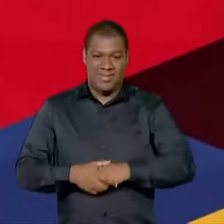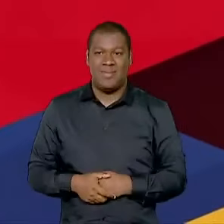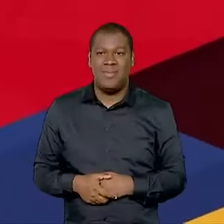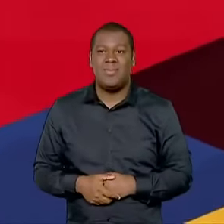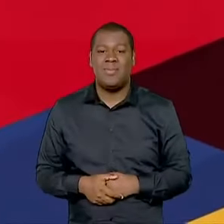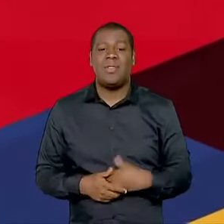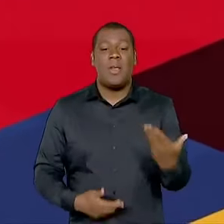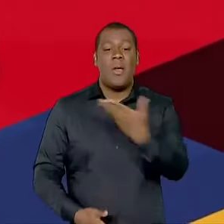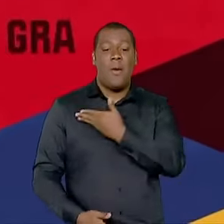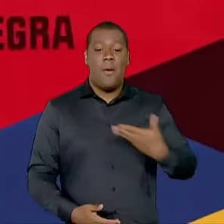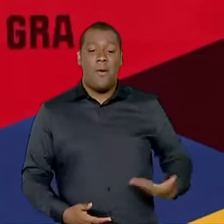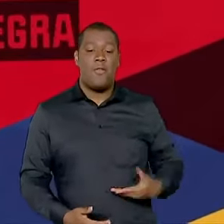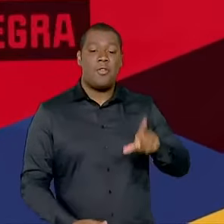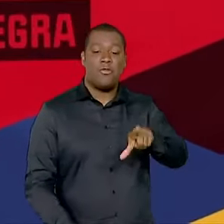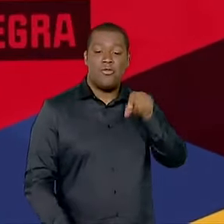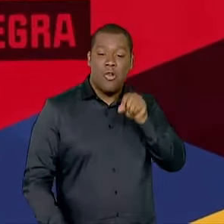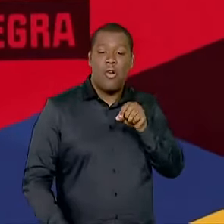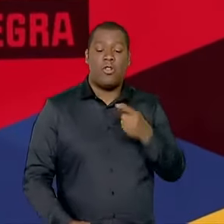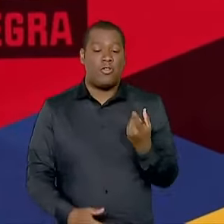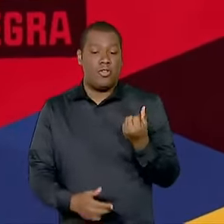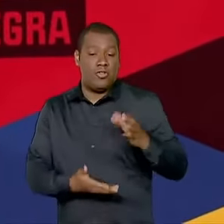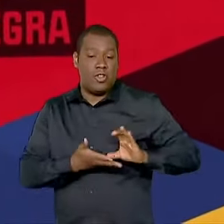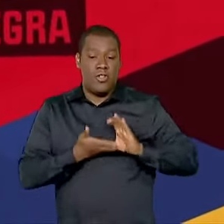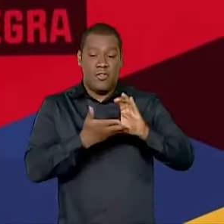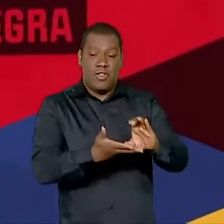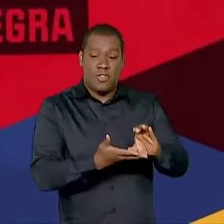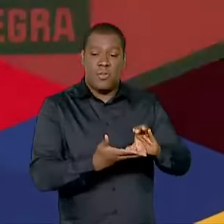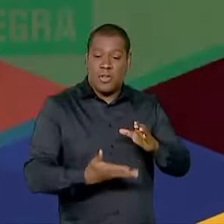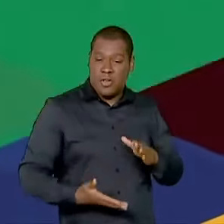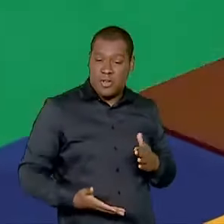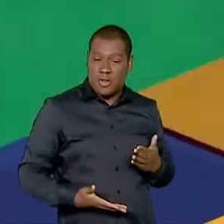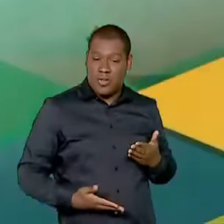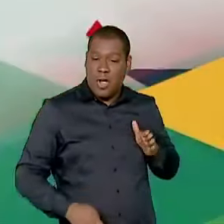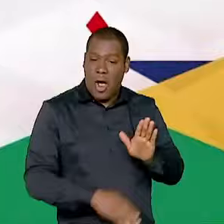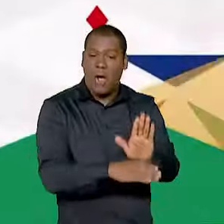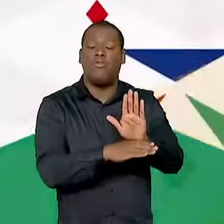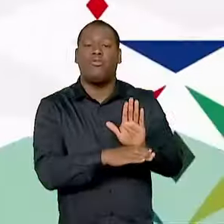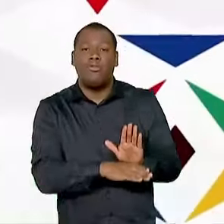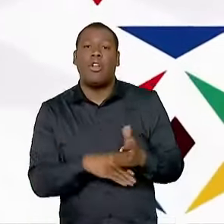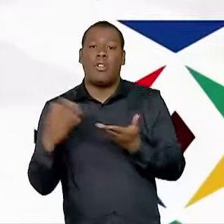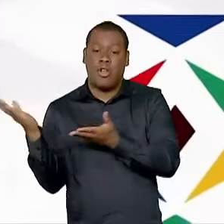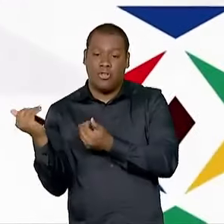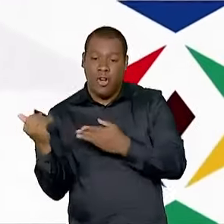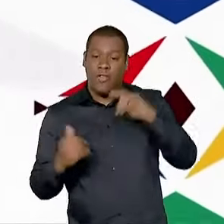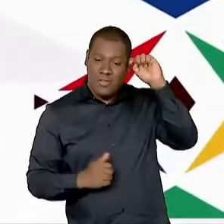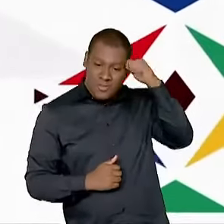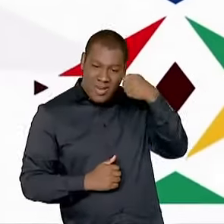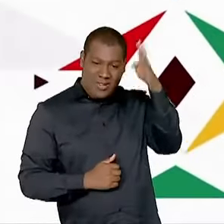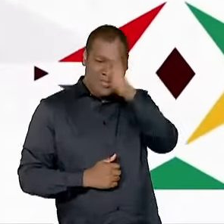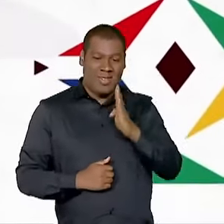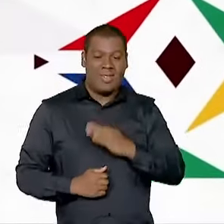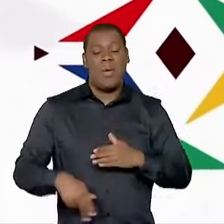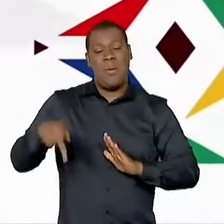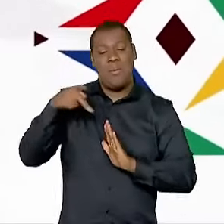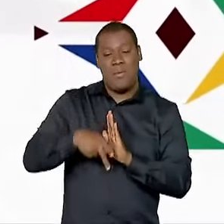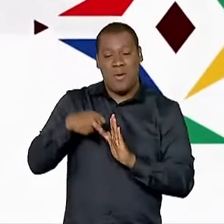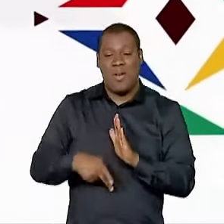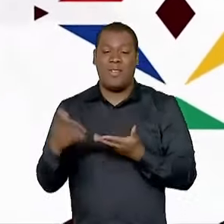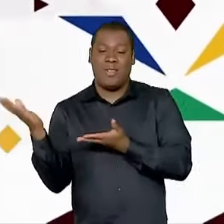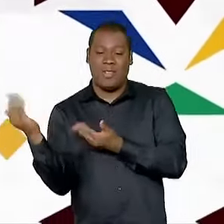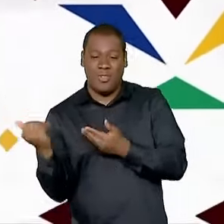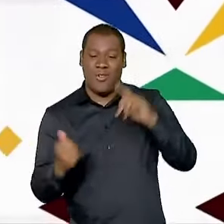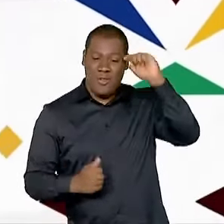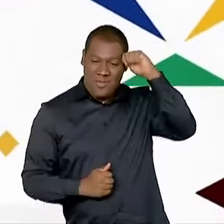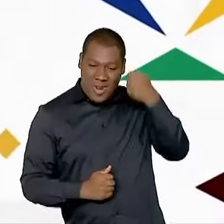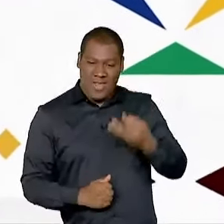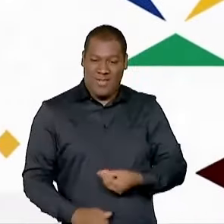Esse é o governo que escolhe investir na vida e no futuro da juventude negra. E é tudo isso que torna o Plano Juventude Negra Viva